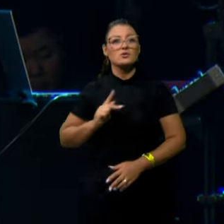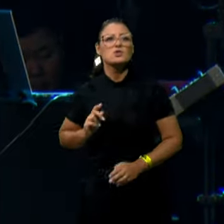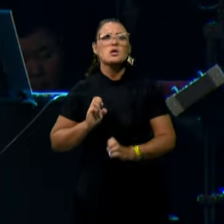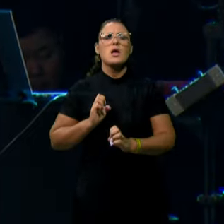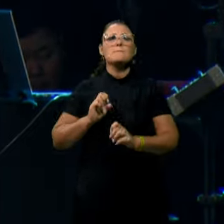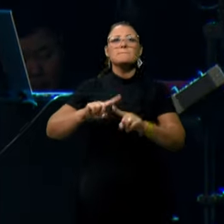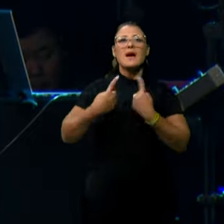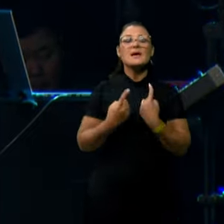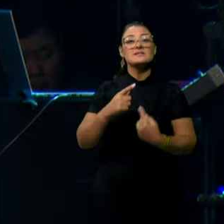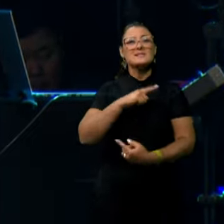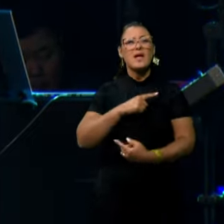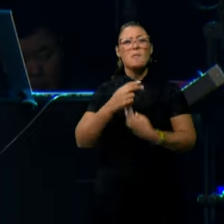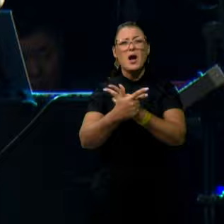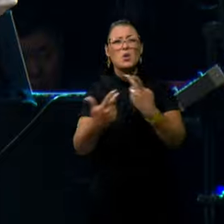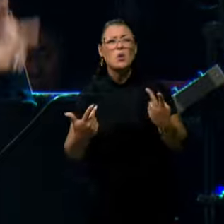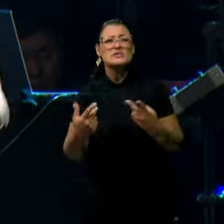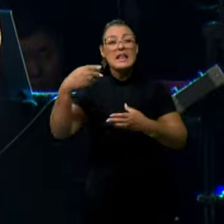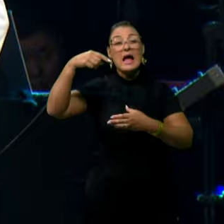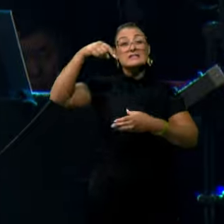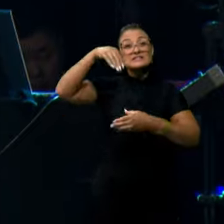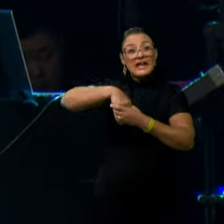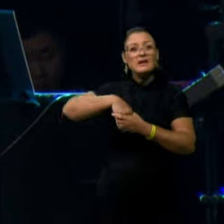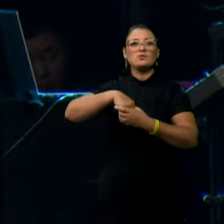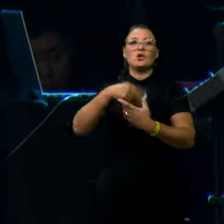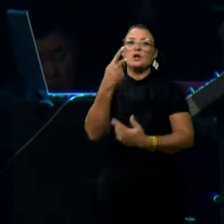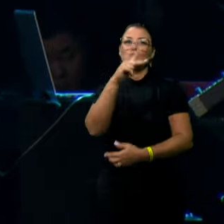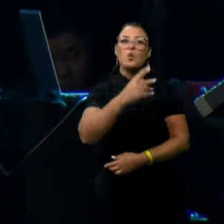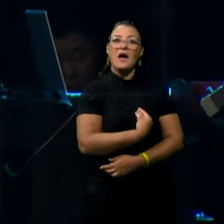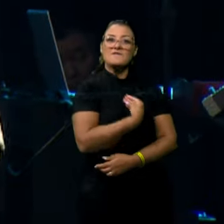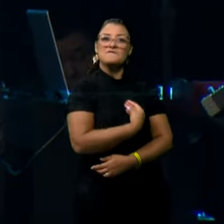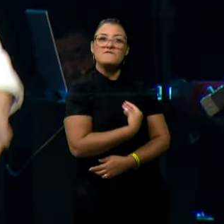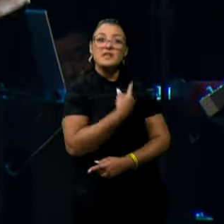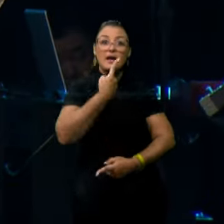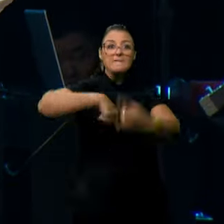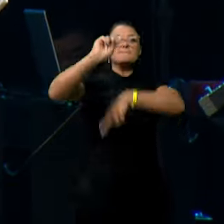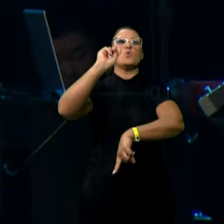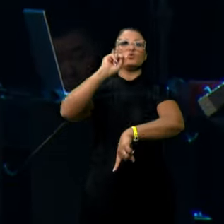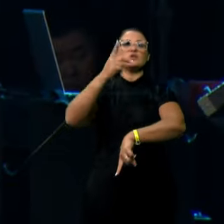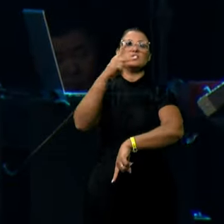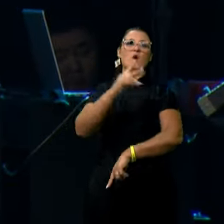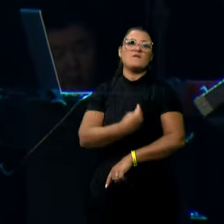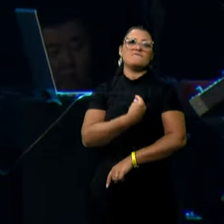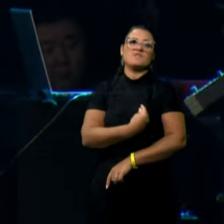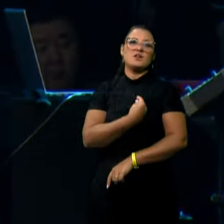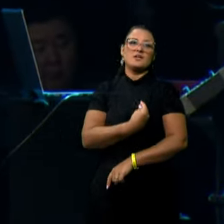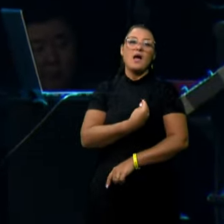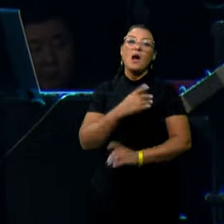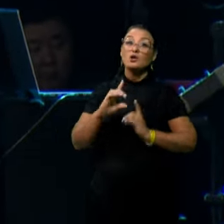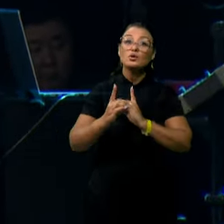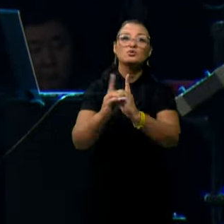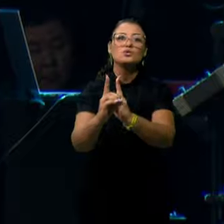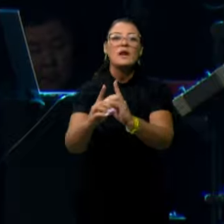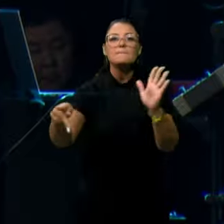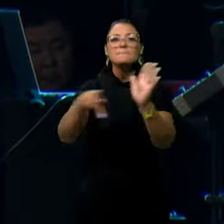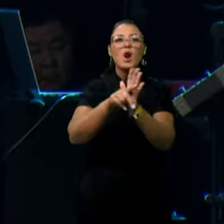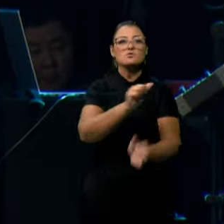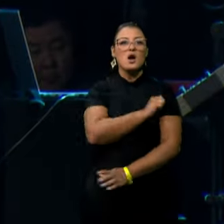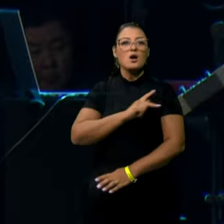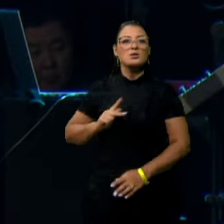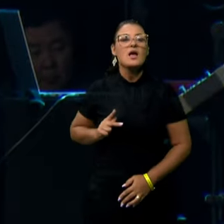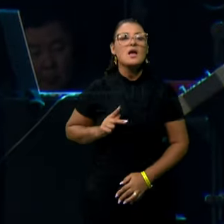que te muda totalmente não é doutrina de profeta não é doutrina de Evangelista e doutrina de apóstolo porque Apóstolo recebem